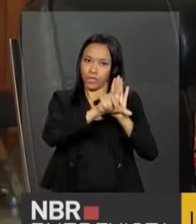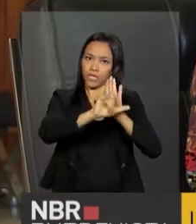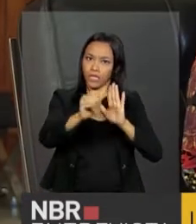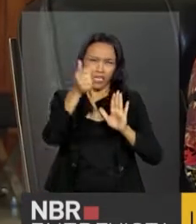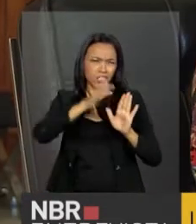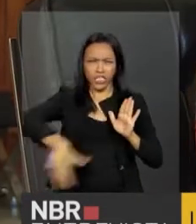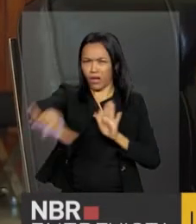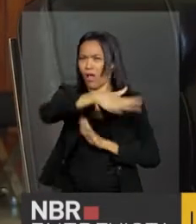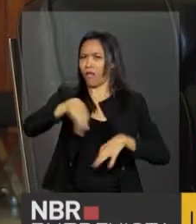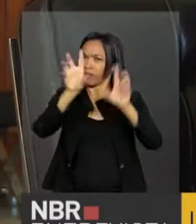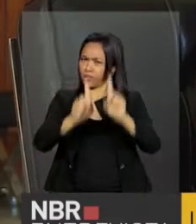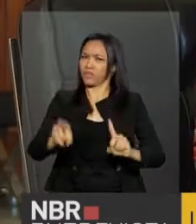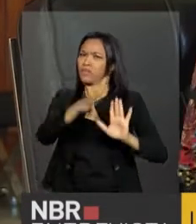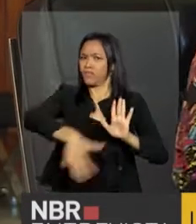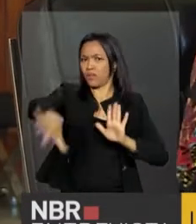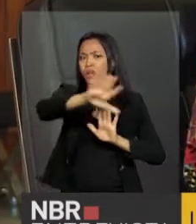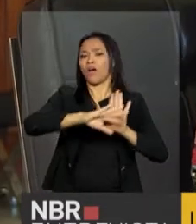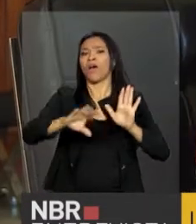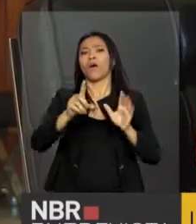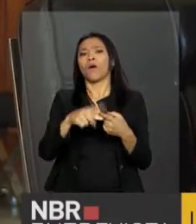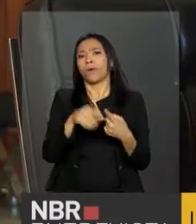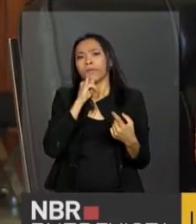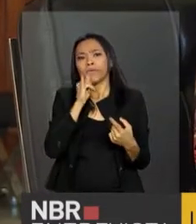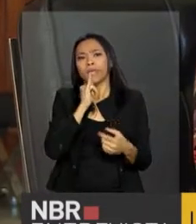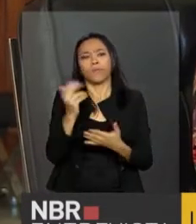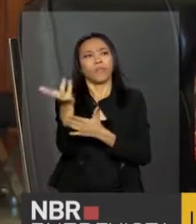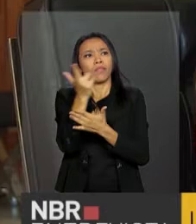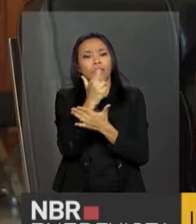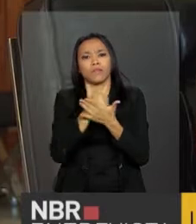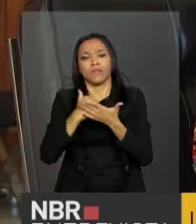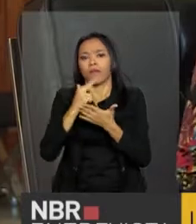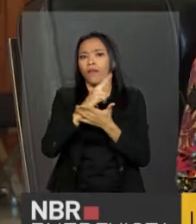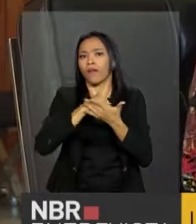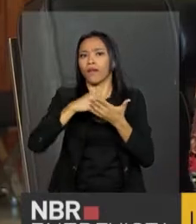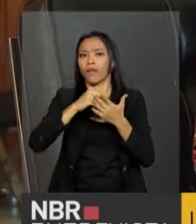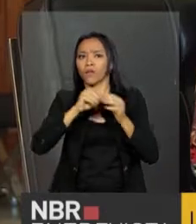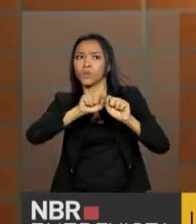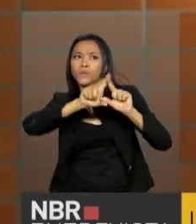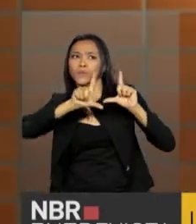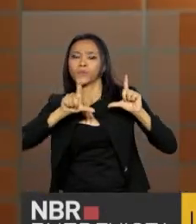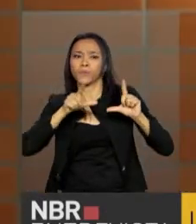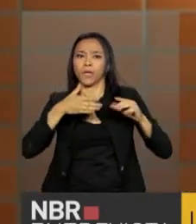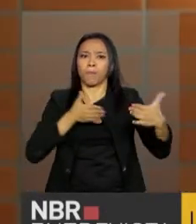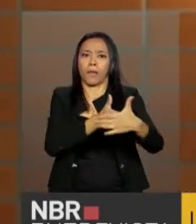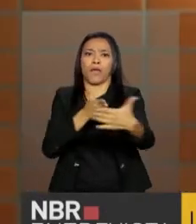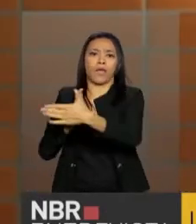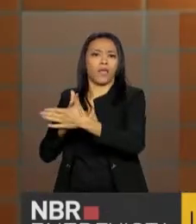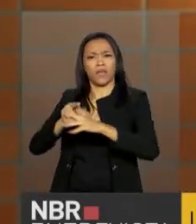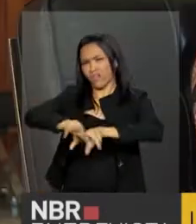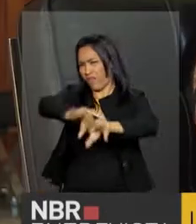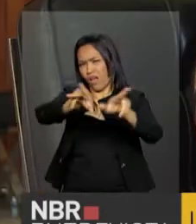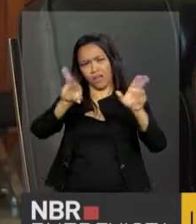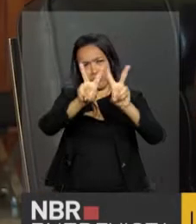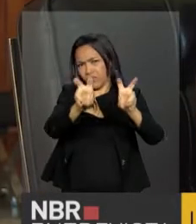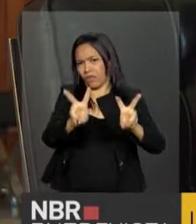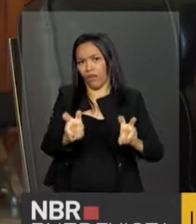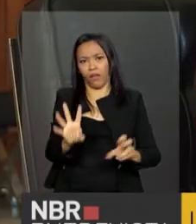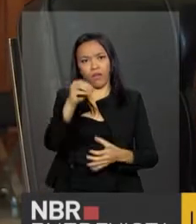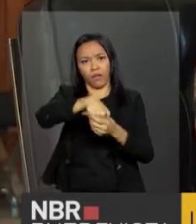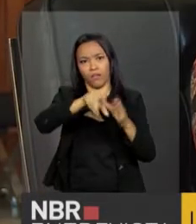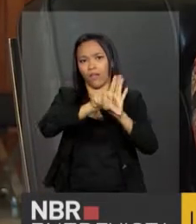em geral, também questões do desenho universal, barreiras físicas, etc. E também temos